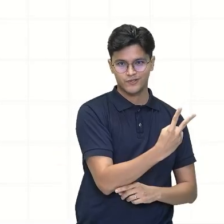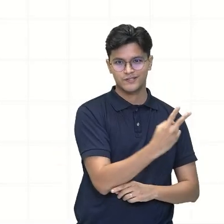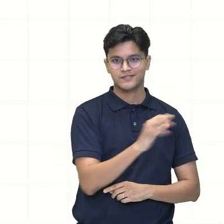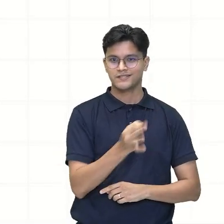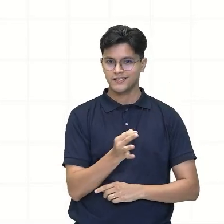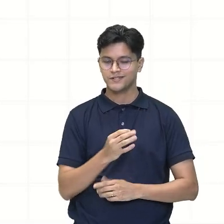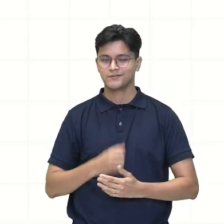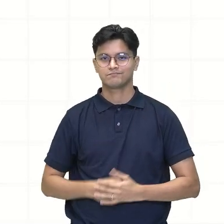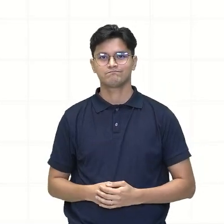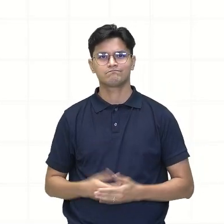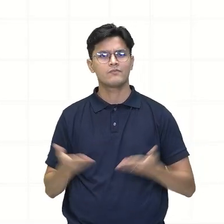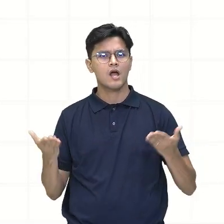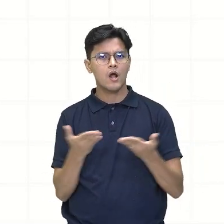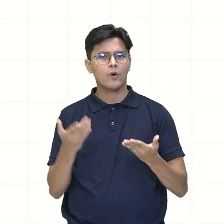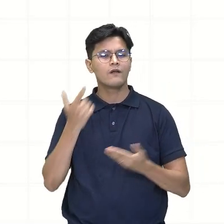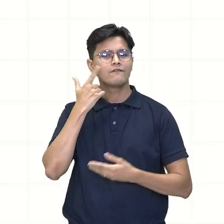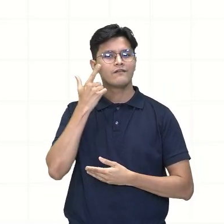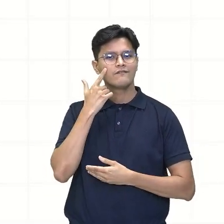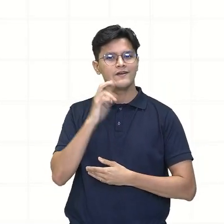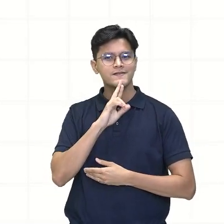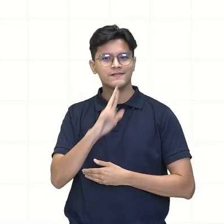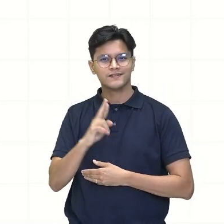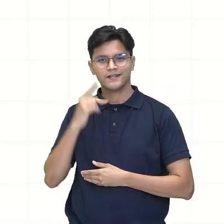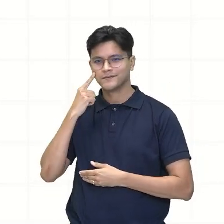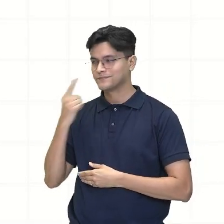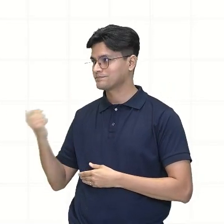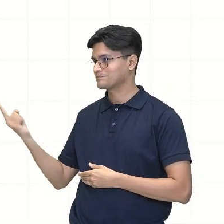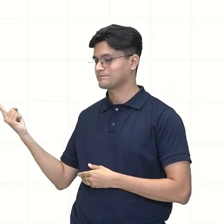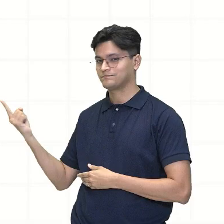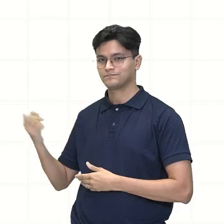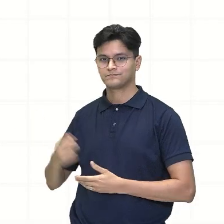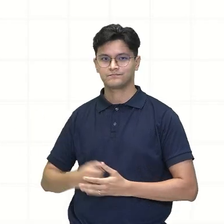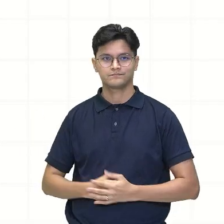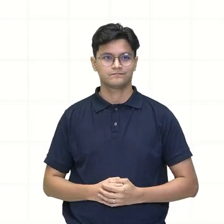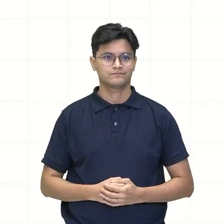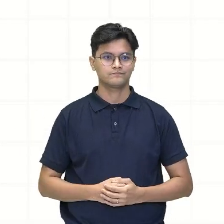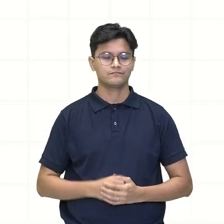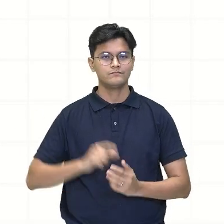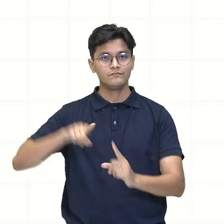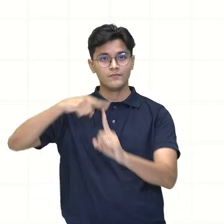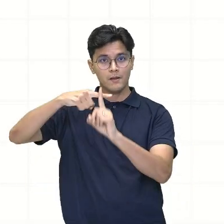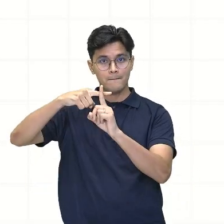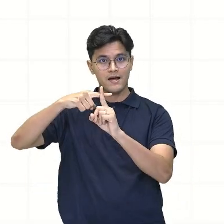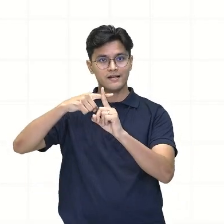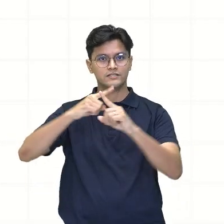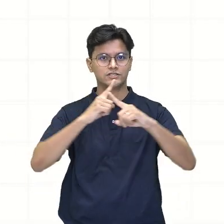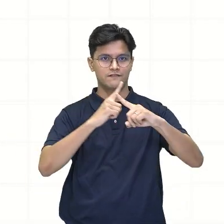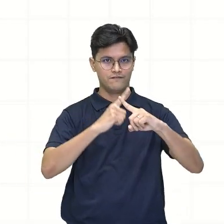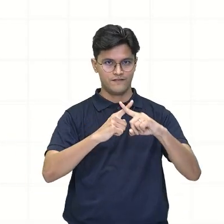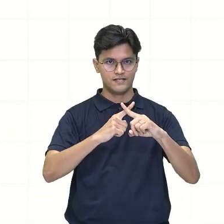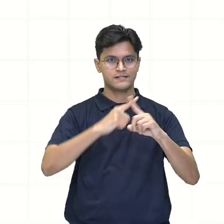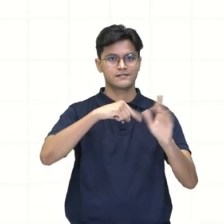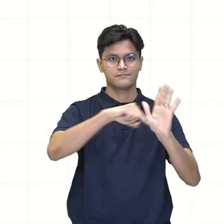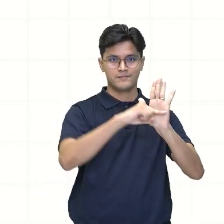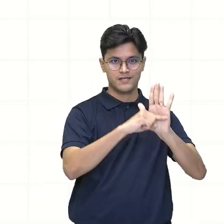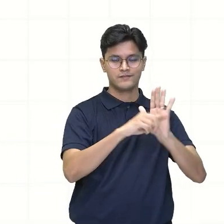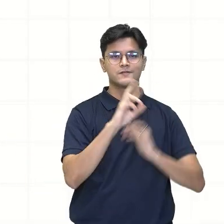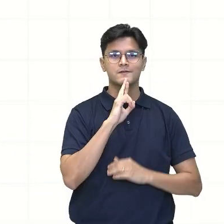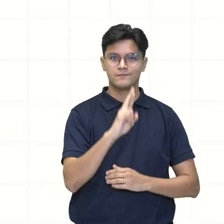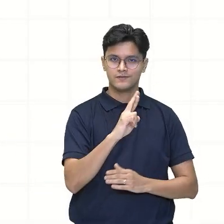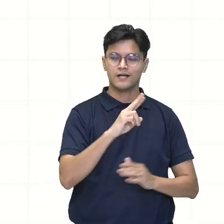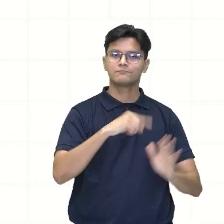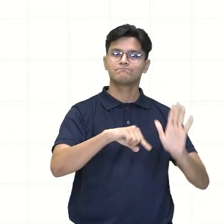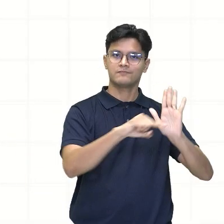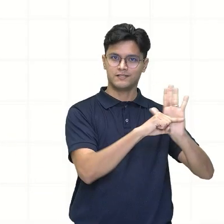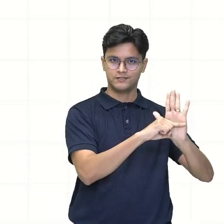vamos verificar esse resultado. Olha só, mais vezes menos, o resultado vai ser